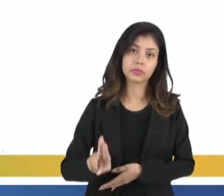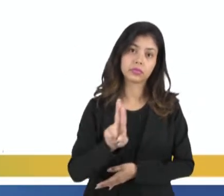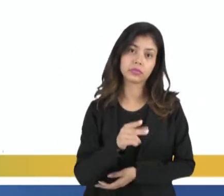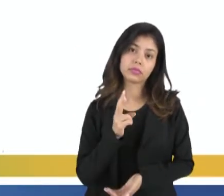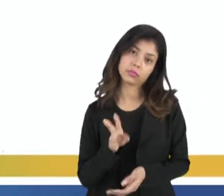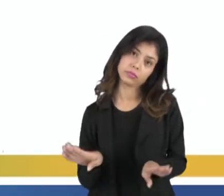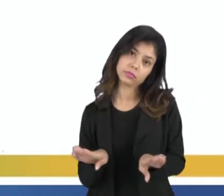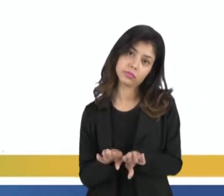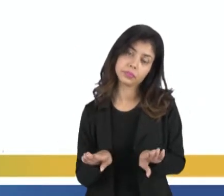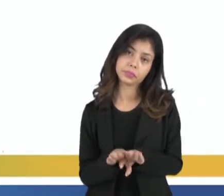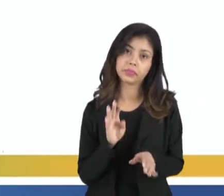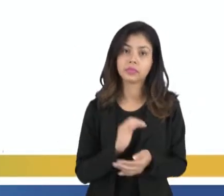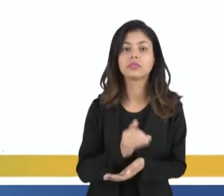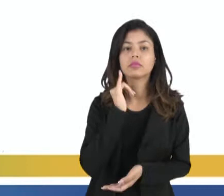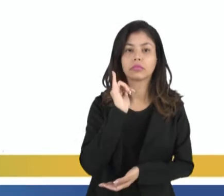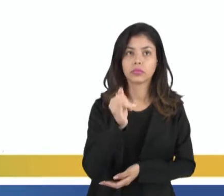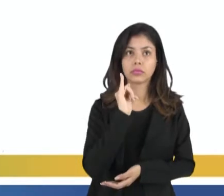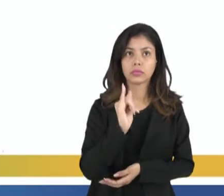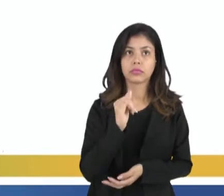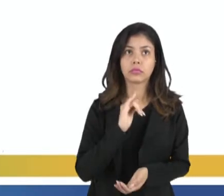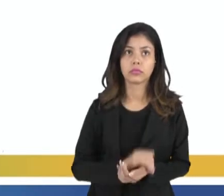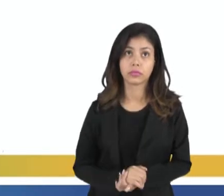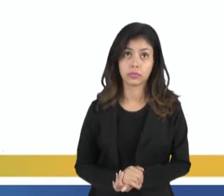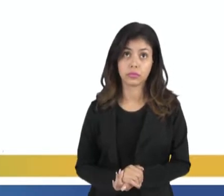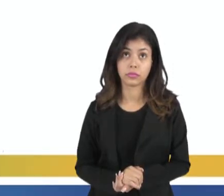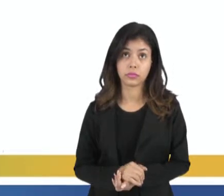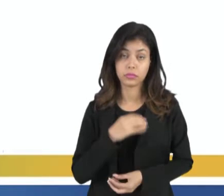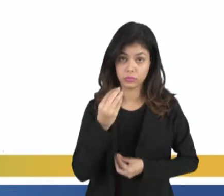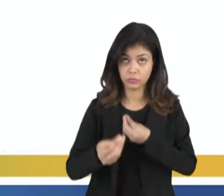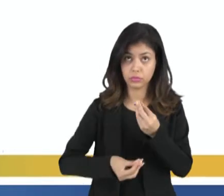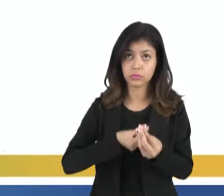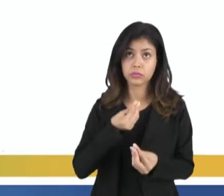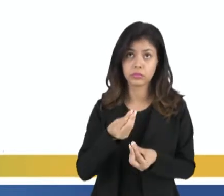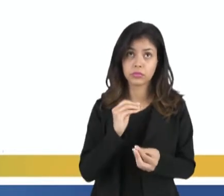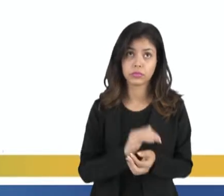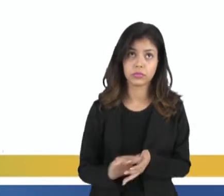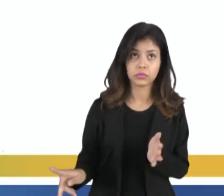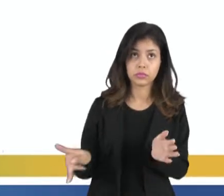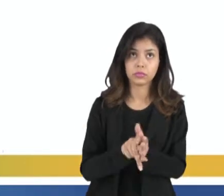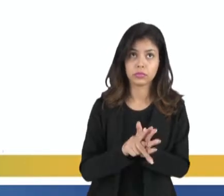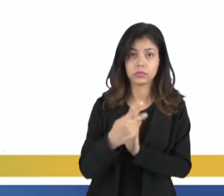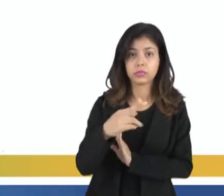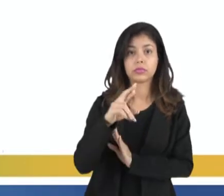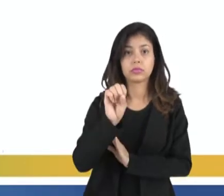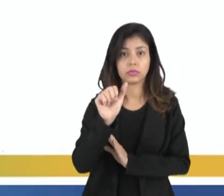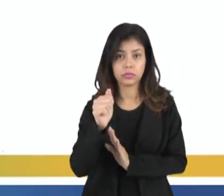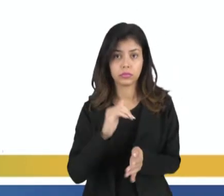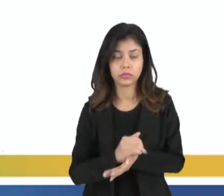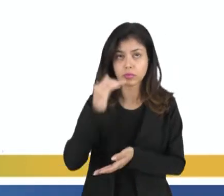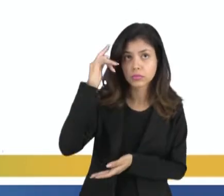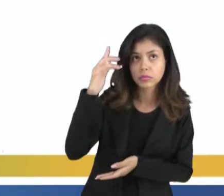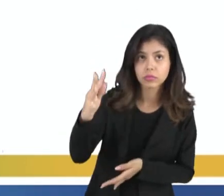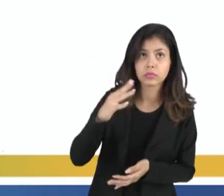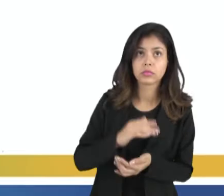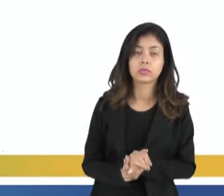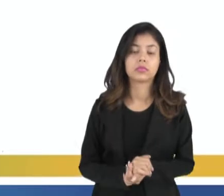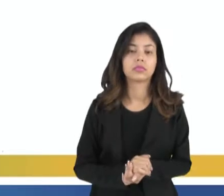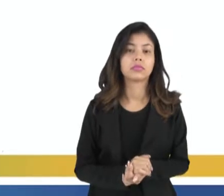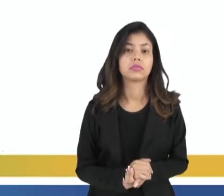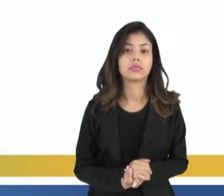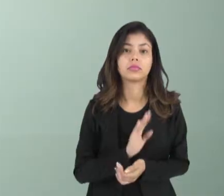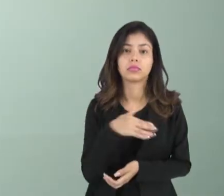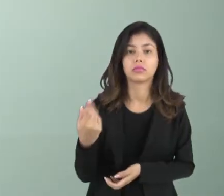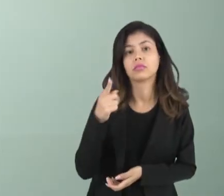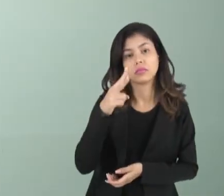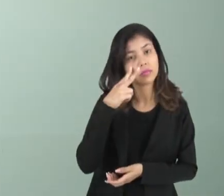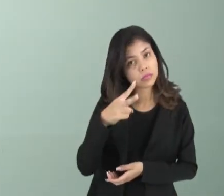vamos utilizar também o termo narração, tá? Como designativo da prosa de ficção. Então, quando você